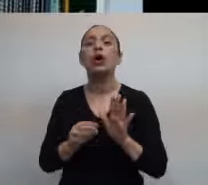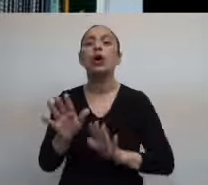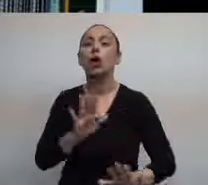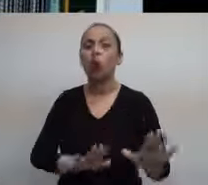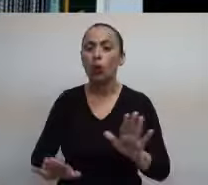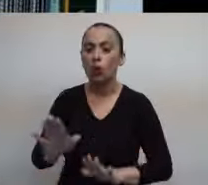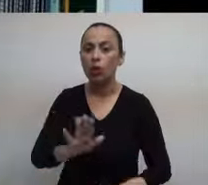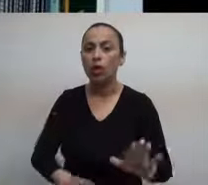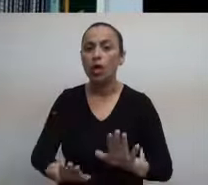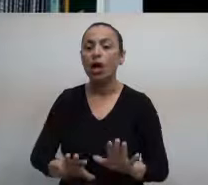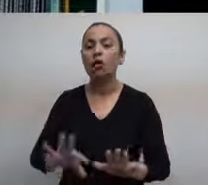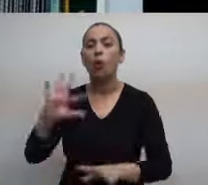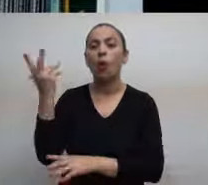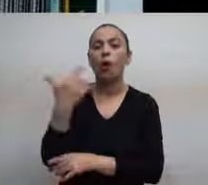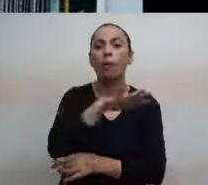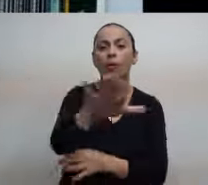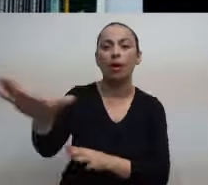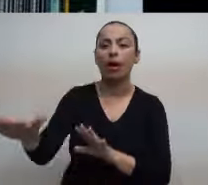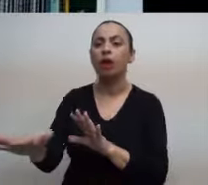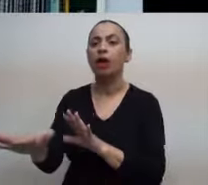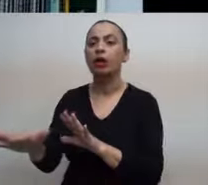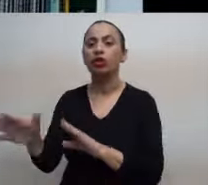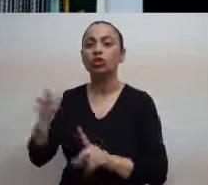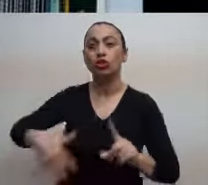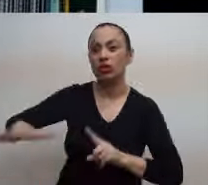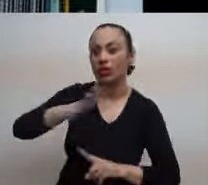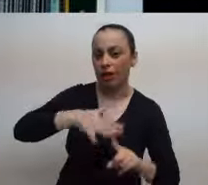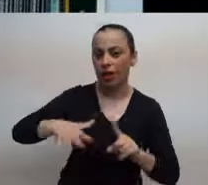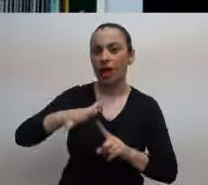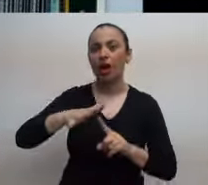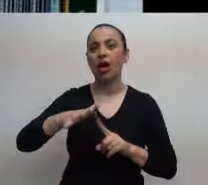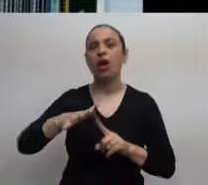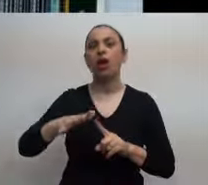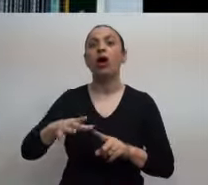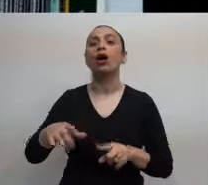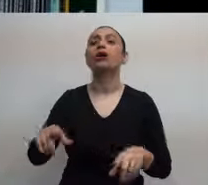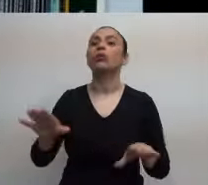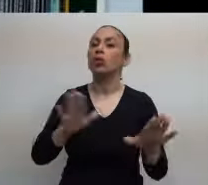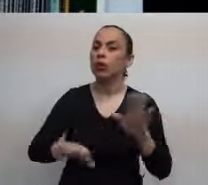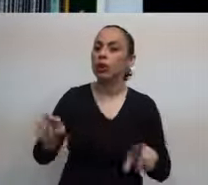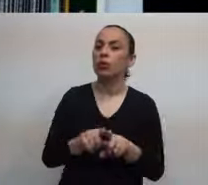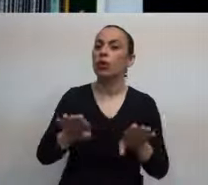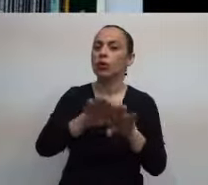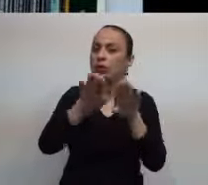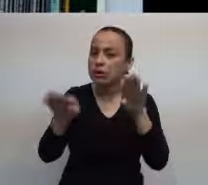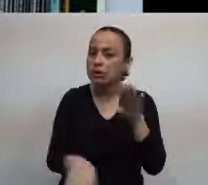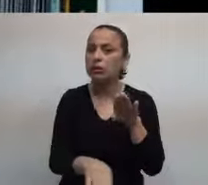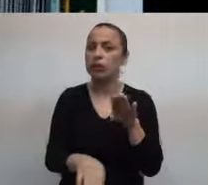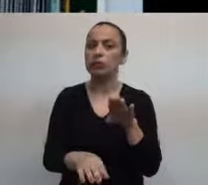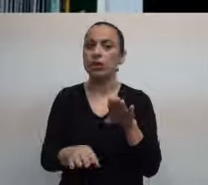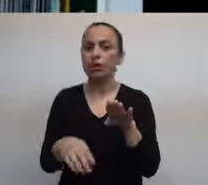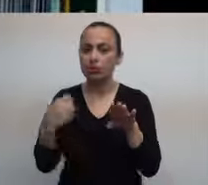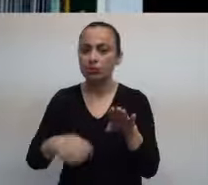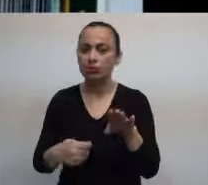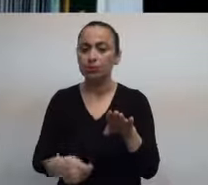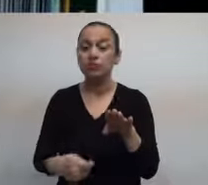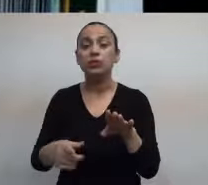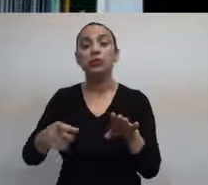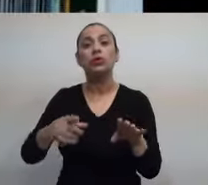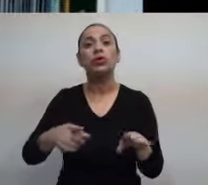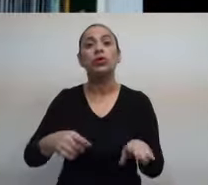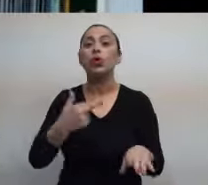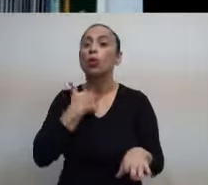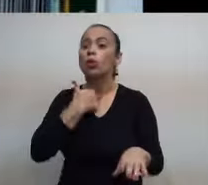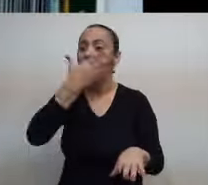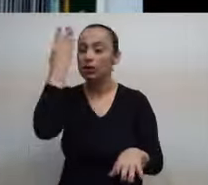e cuidado com o meio ambiente, com o social, com as desigualdades. Mas